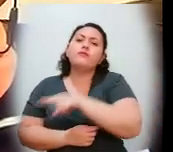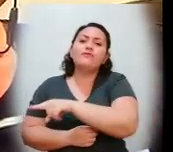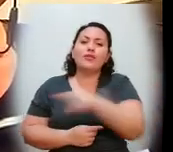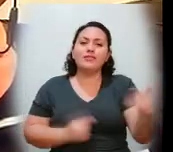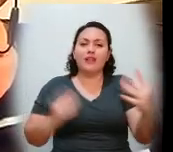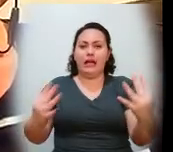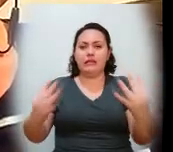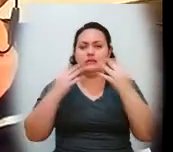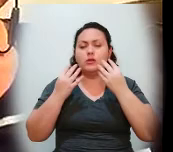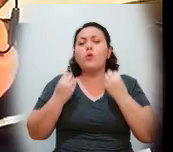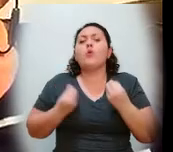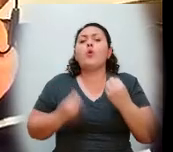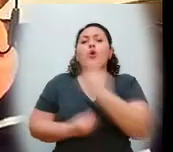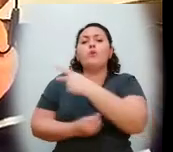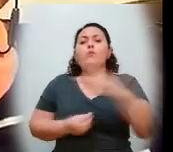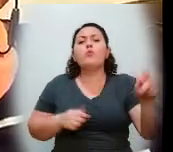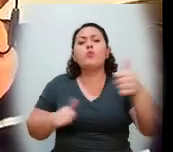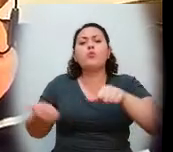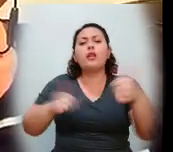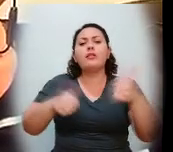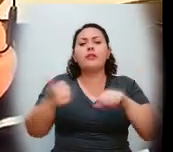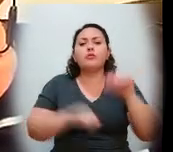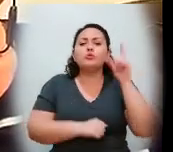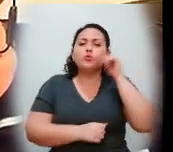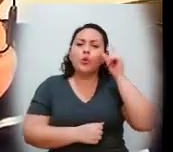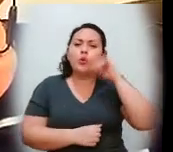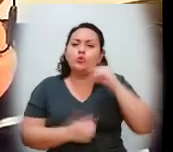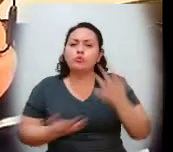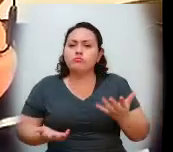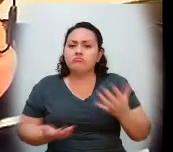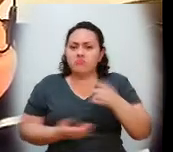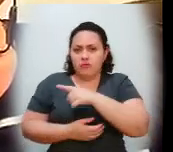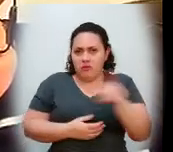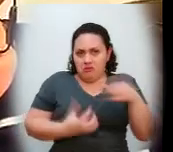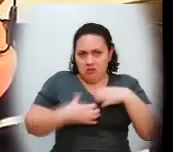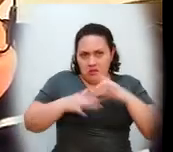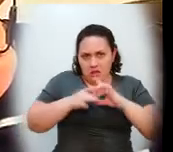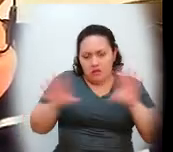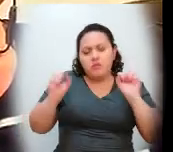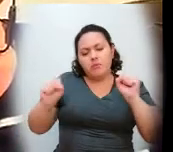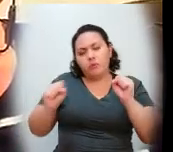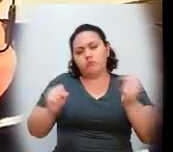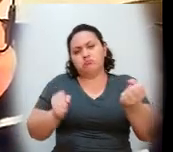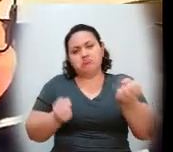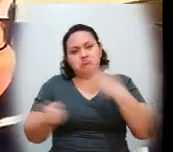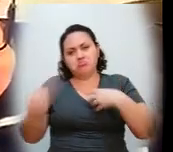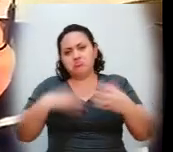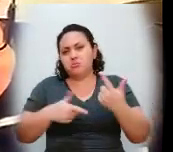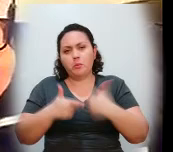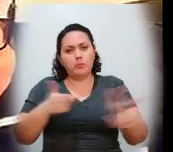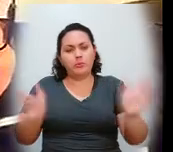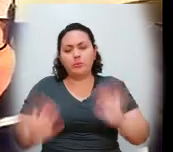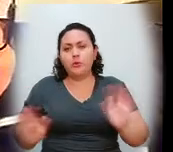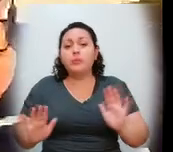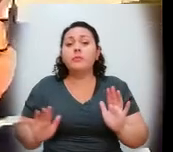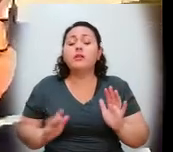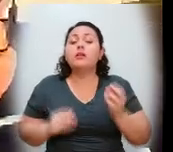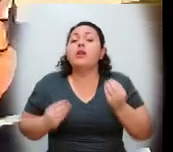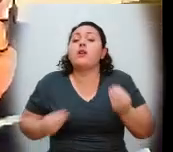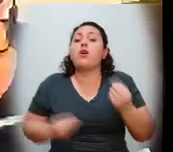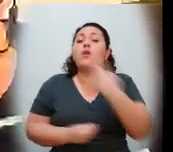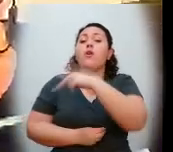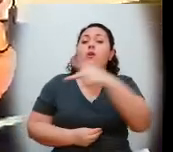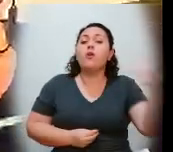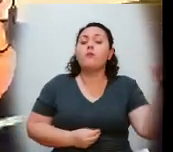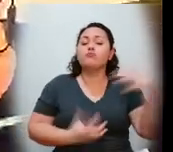é que está a qualidade do sono de vocês, se vocês não se sentirem à vontade para comentar, né? Uhum. Como é que